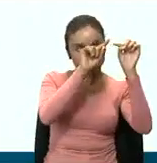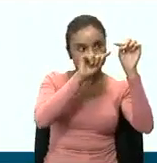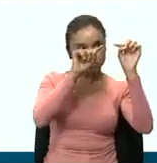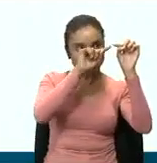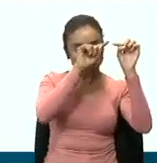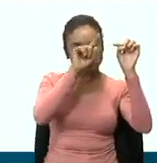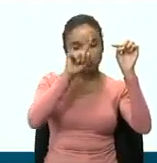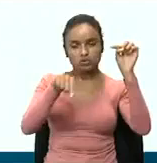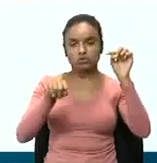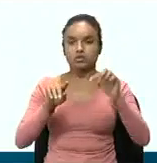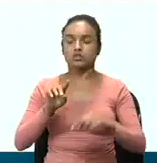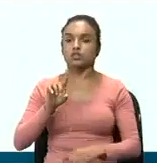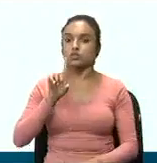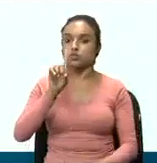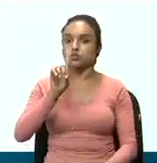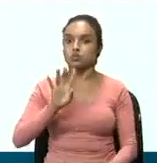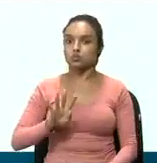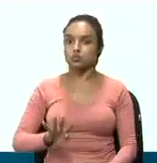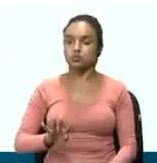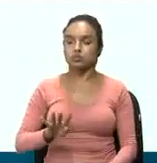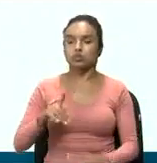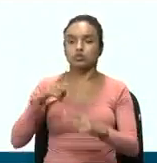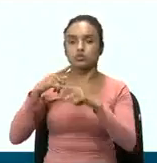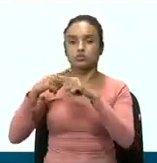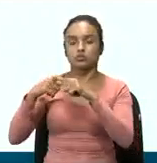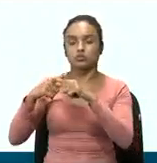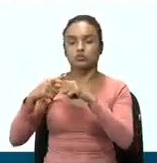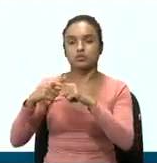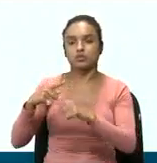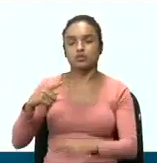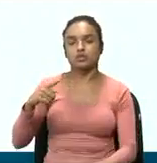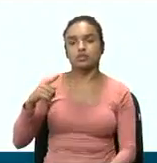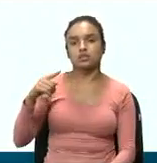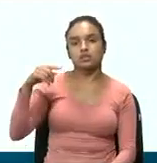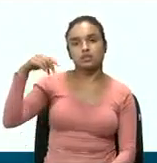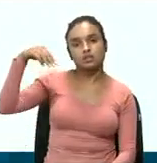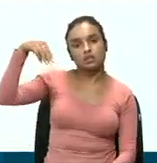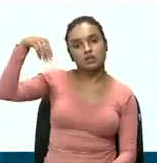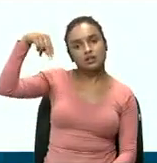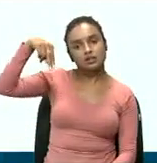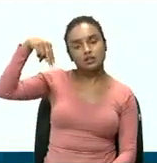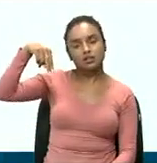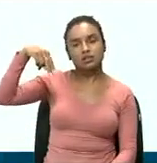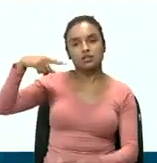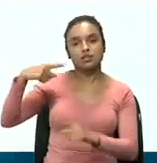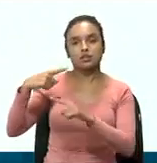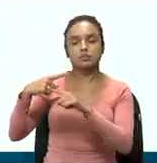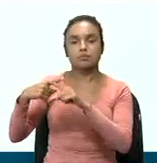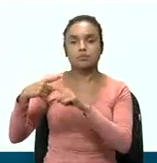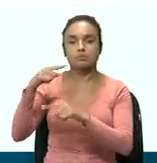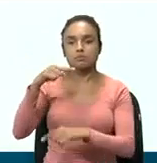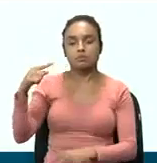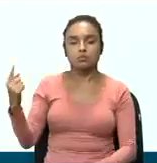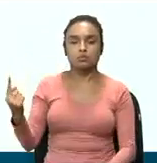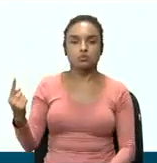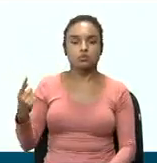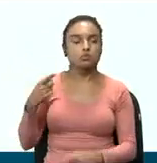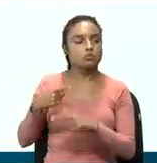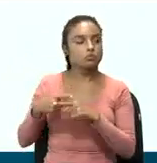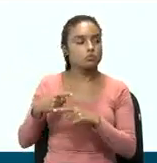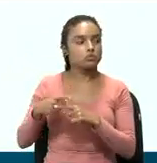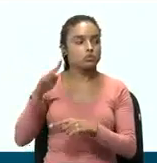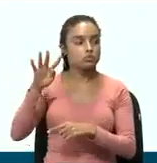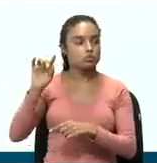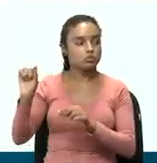3 quartos elevado a n menos 1. Por que você pôs esse 4, professor, aqui